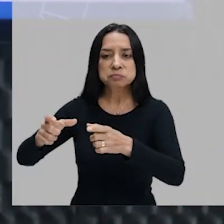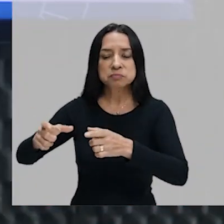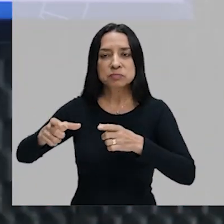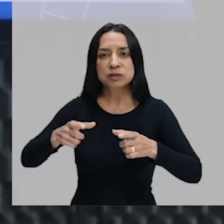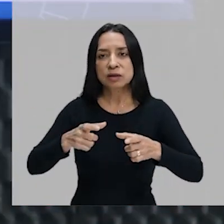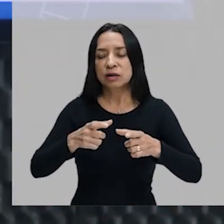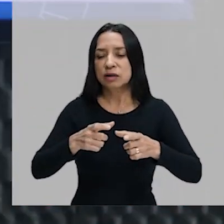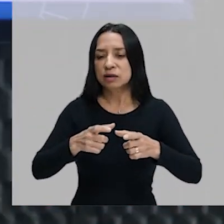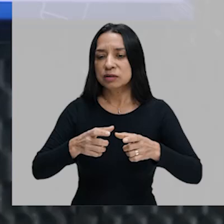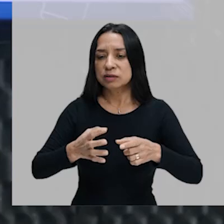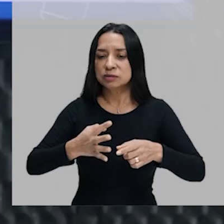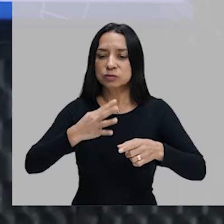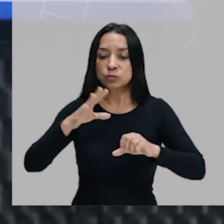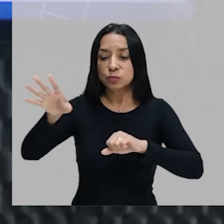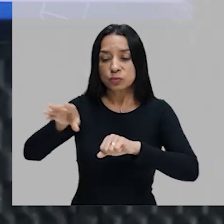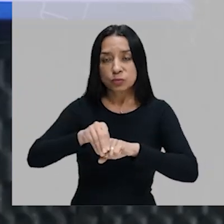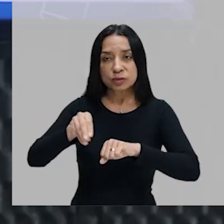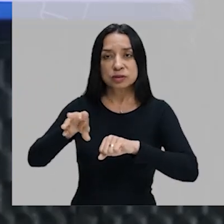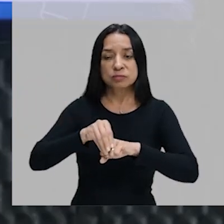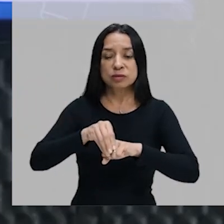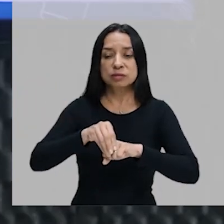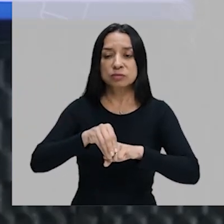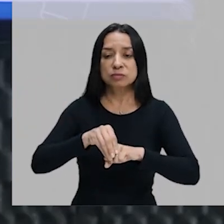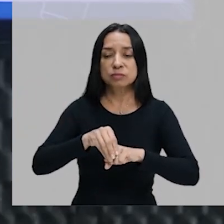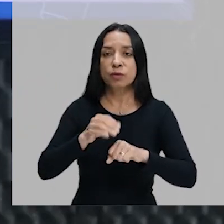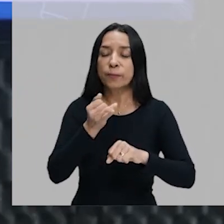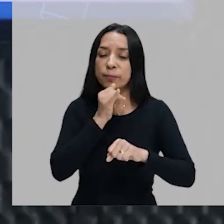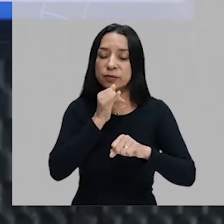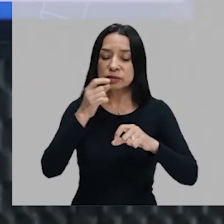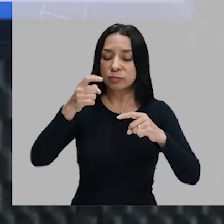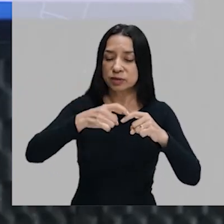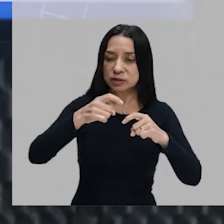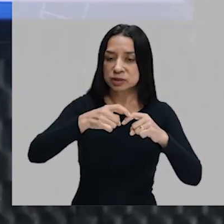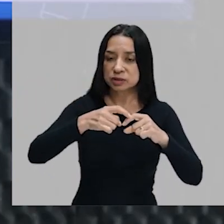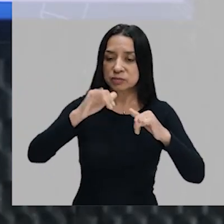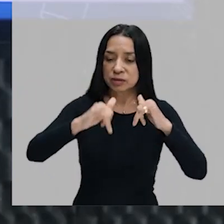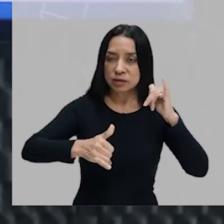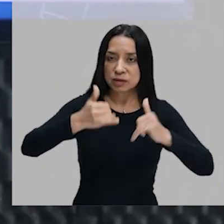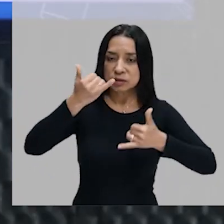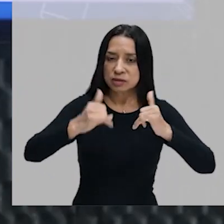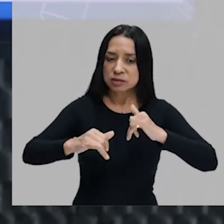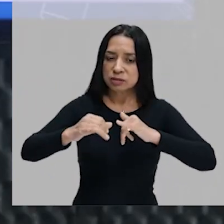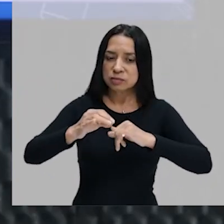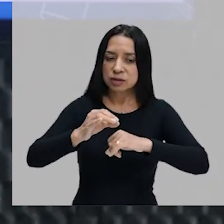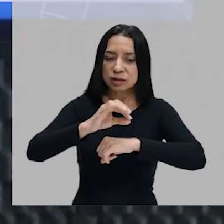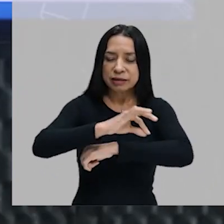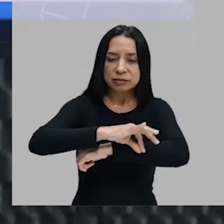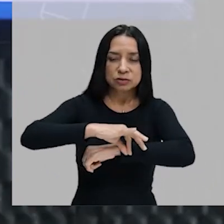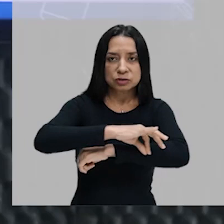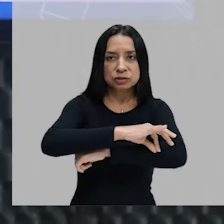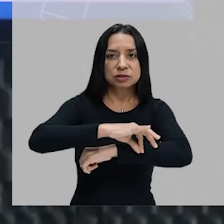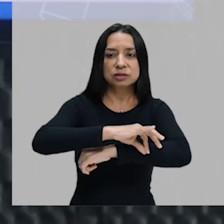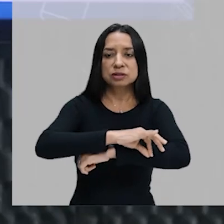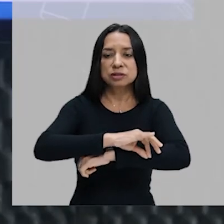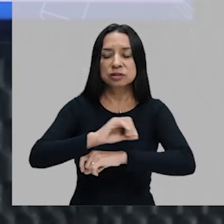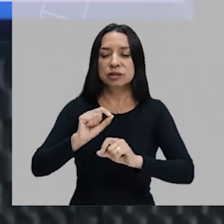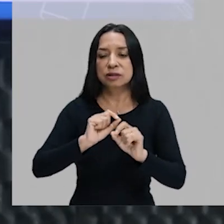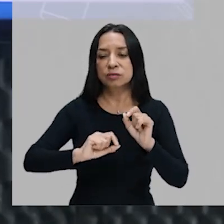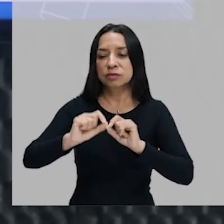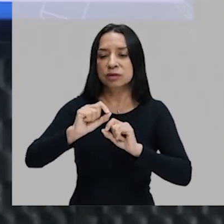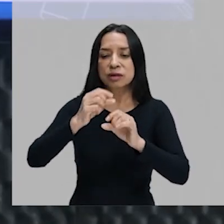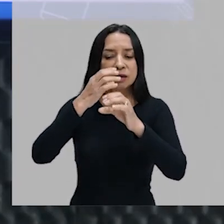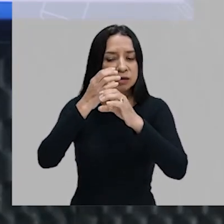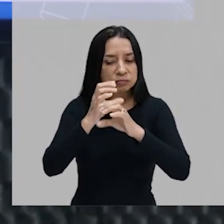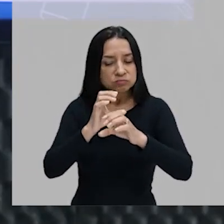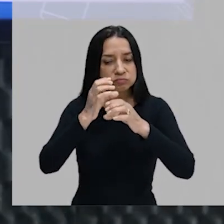medicina, química, engenharia, arquitetura, matemática. Eles vão ter o